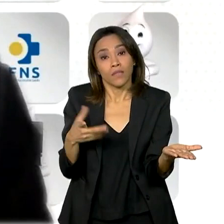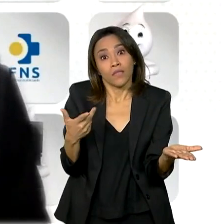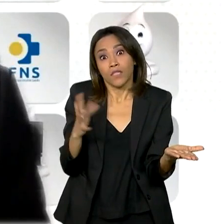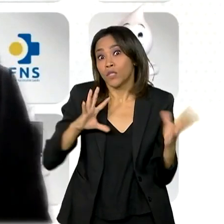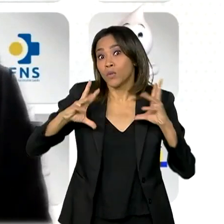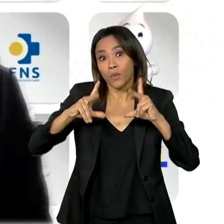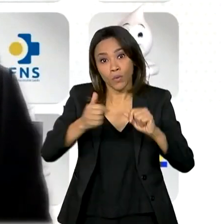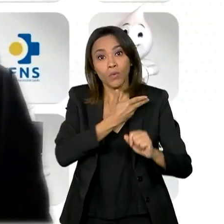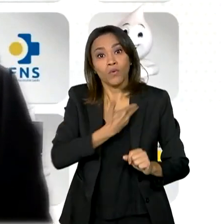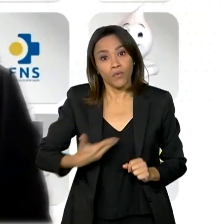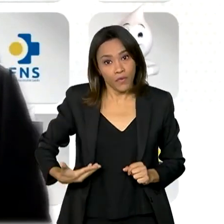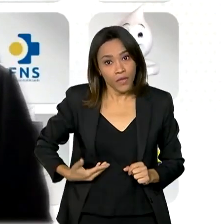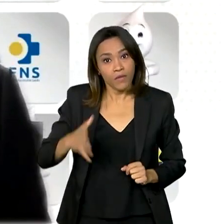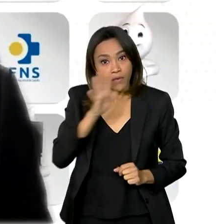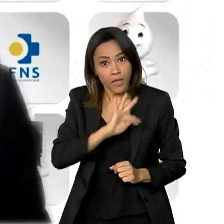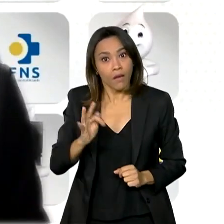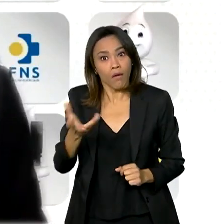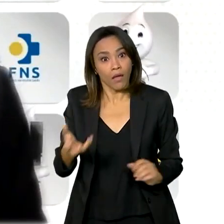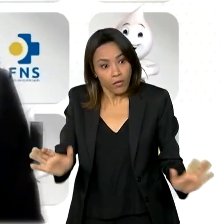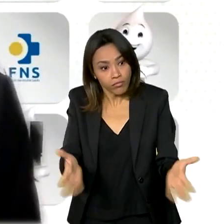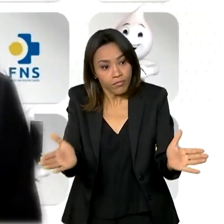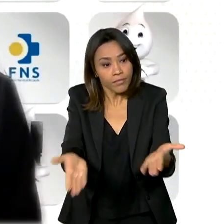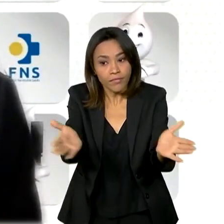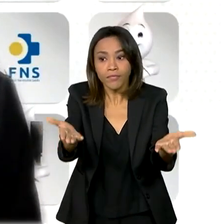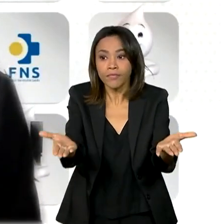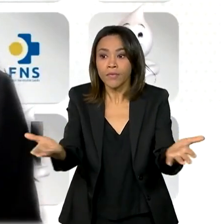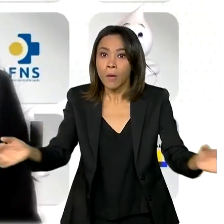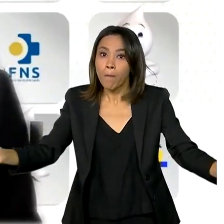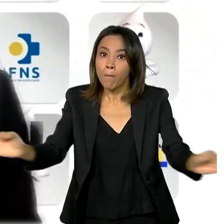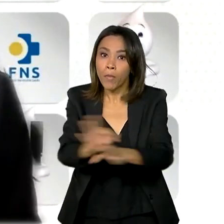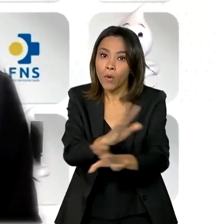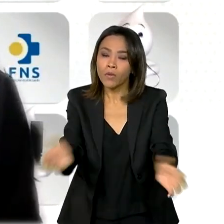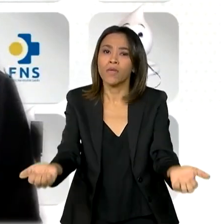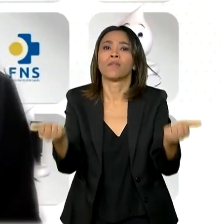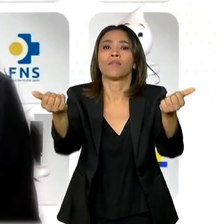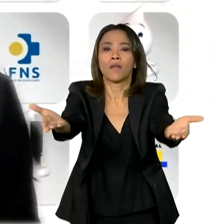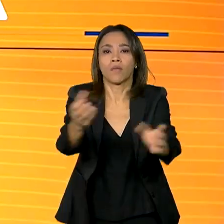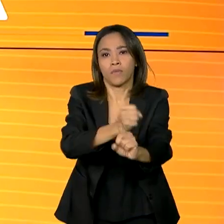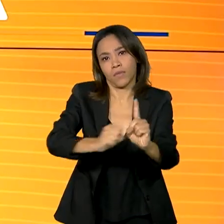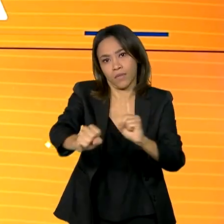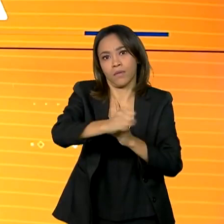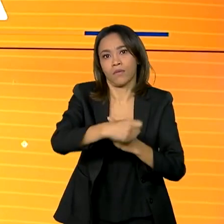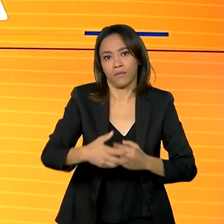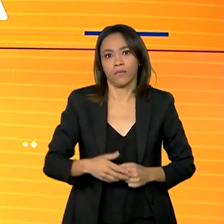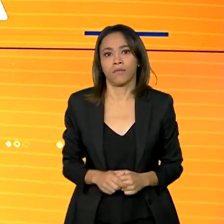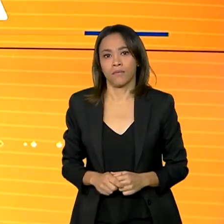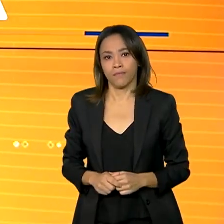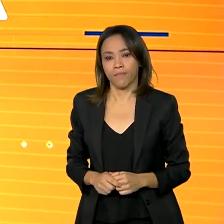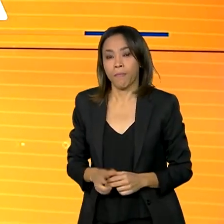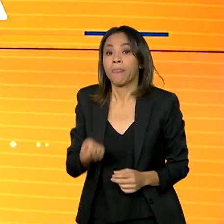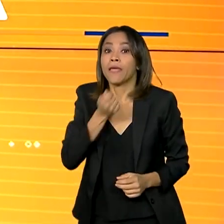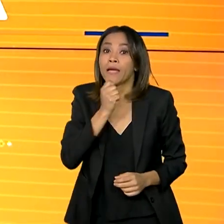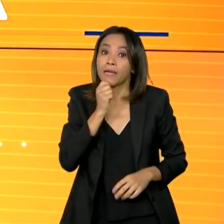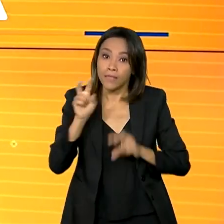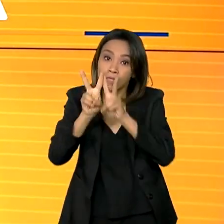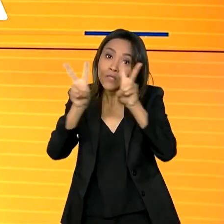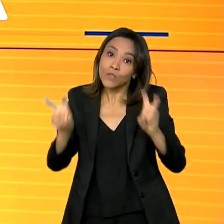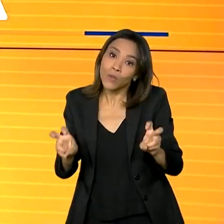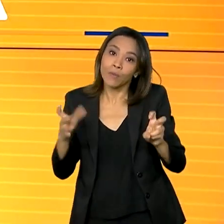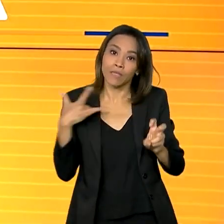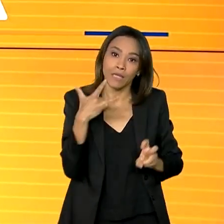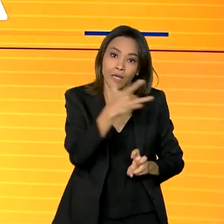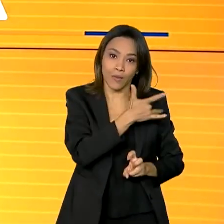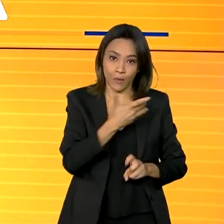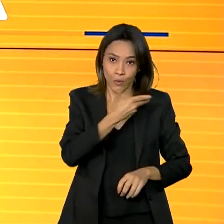todo o governo federal, para fazer com que essas obras sejam entregues à sociedade. E ainda falando em saúde, o governo